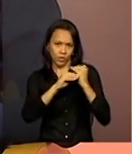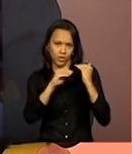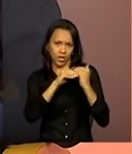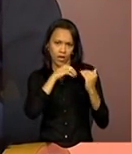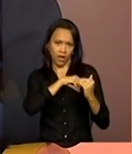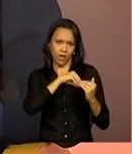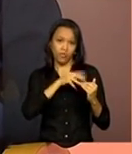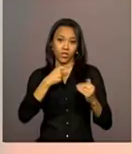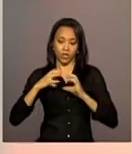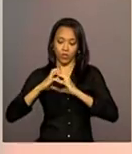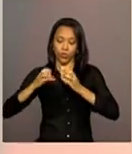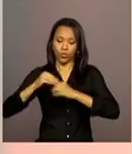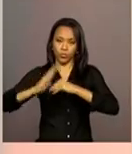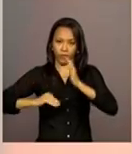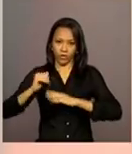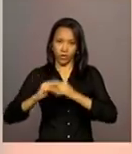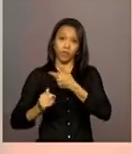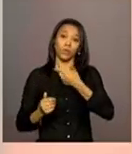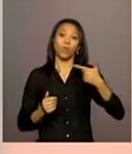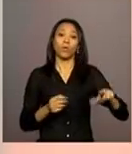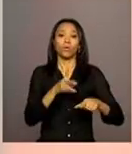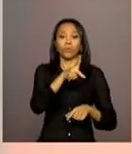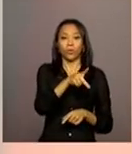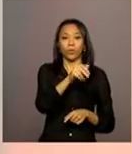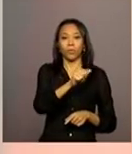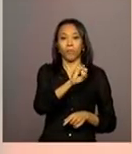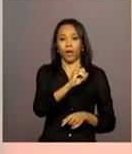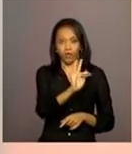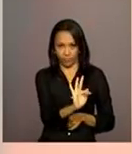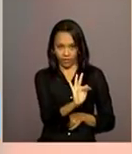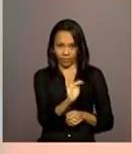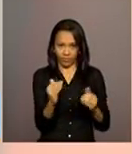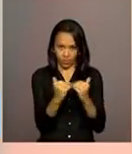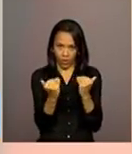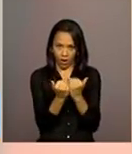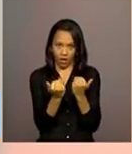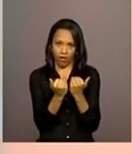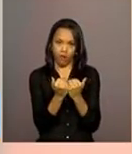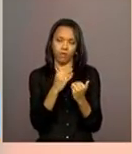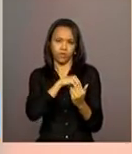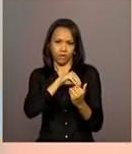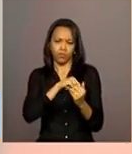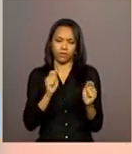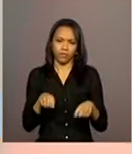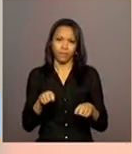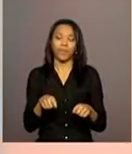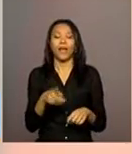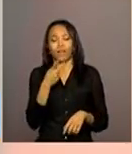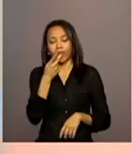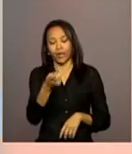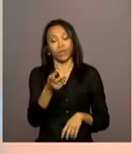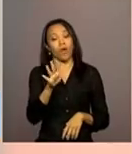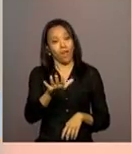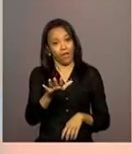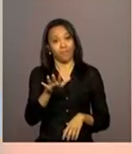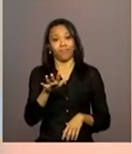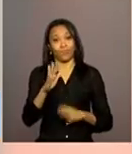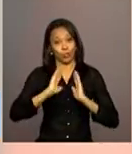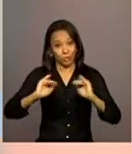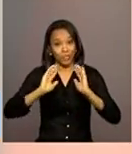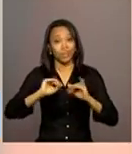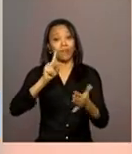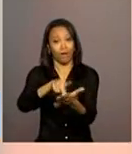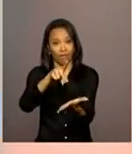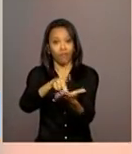há essa demanda essa demanda é real ela vem e sendo colocada pelas